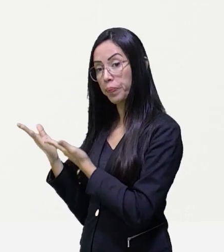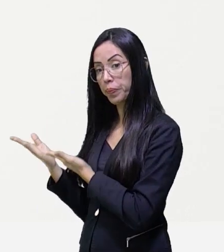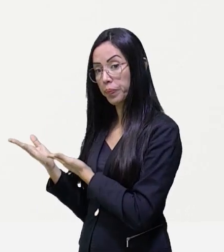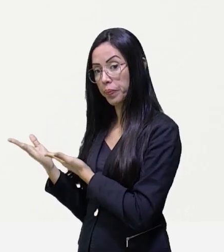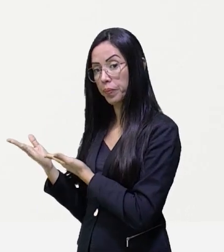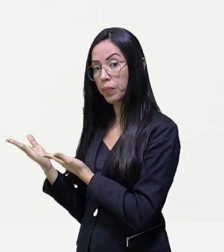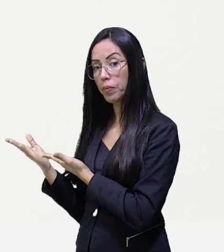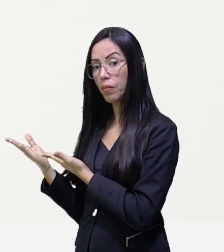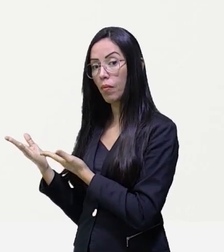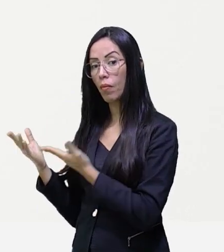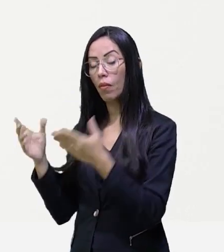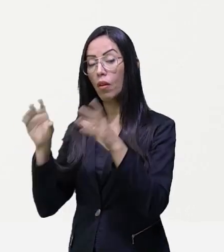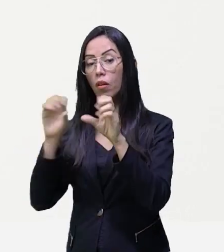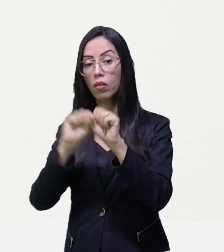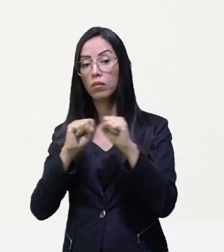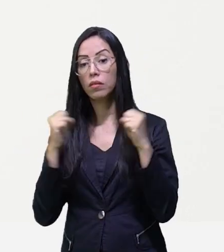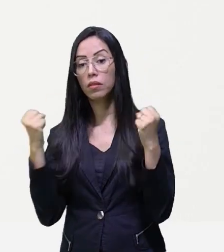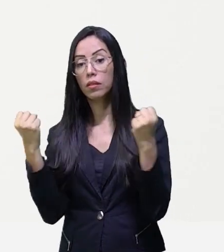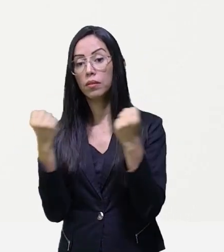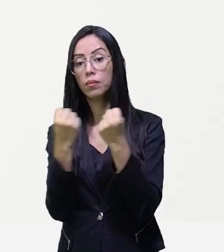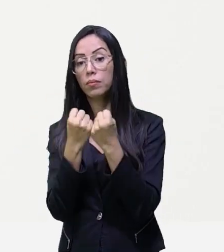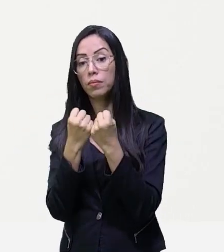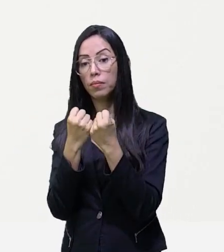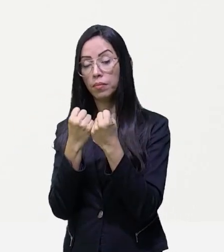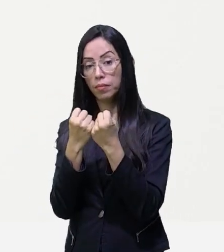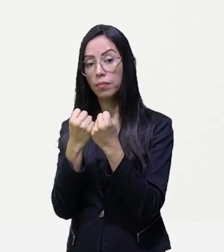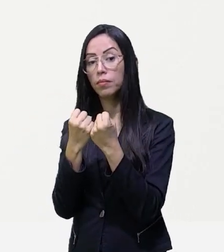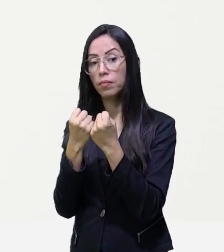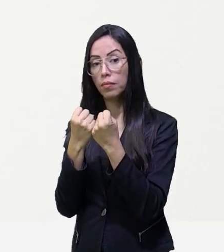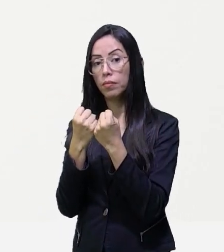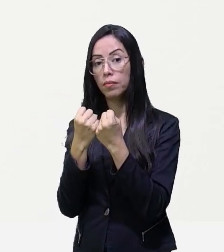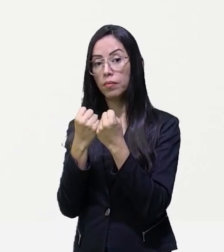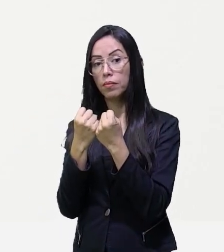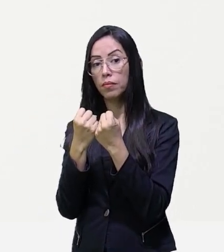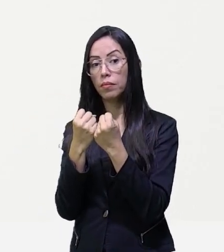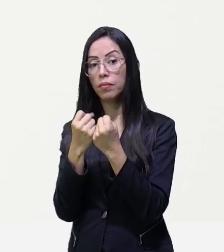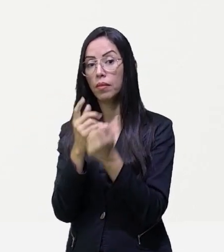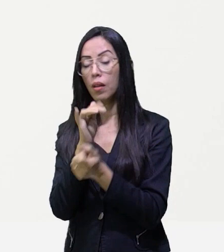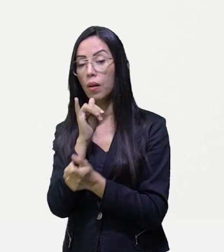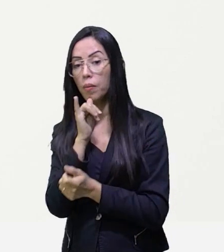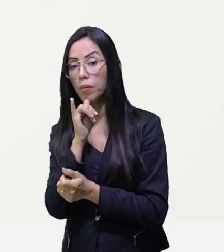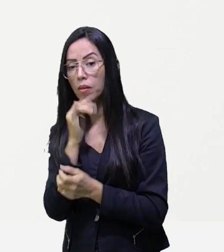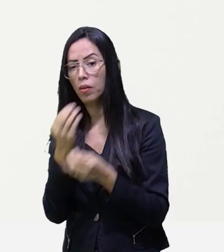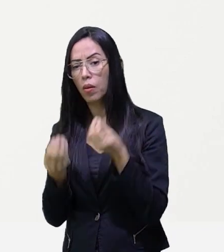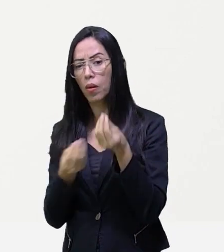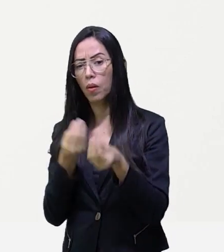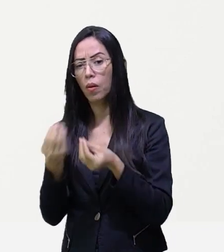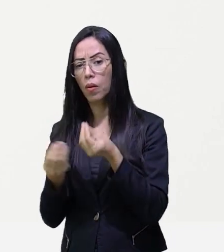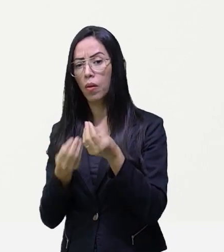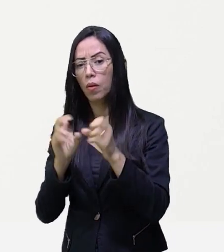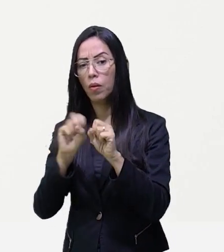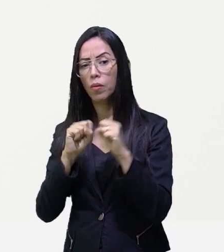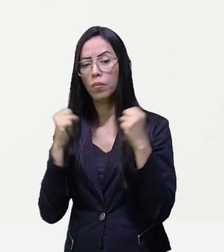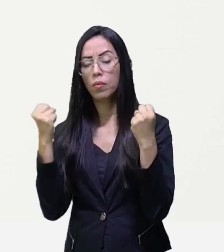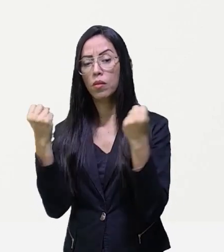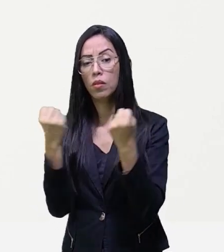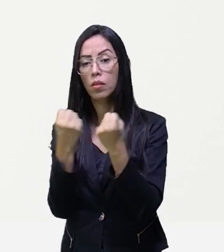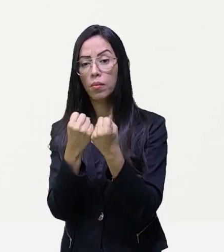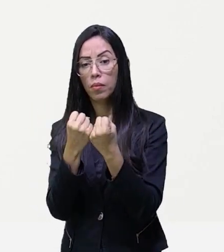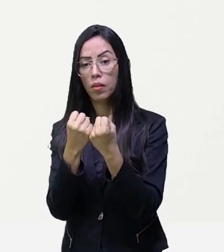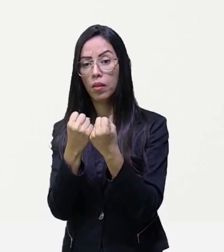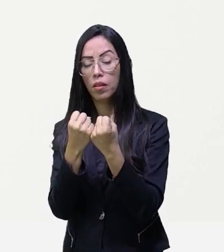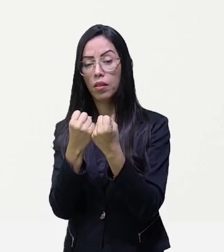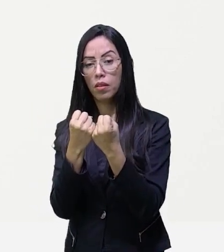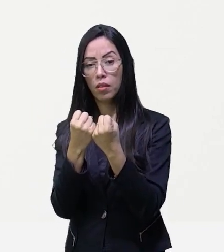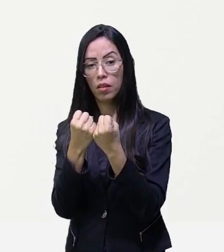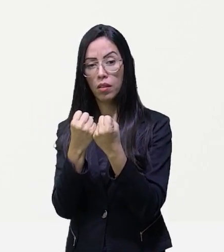Seminário, crianças, olha aqui, ó. Você vai dizer, professora, como é que é esse seminário?